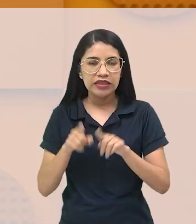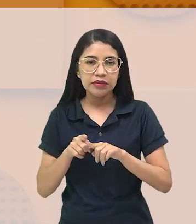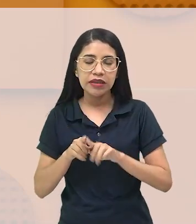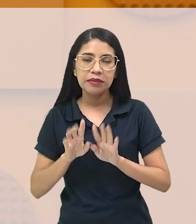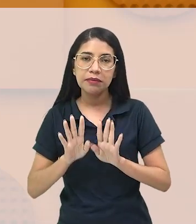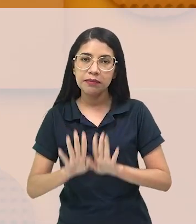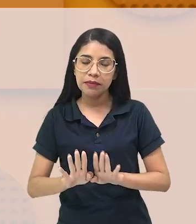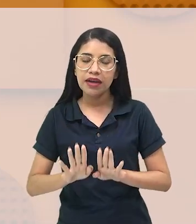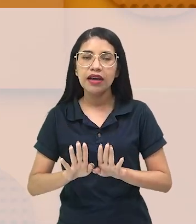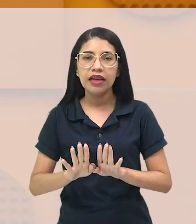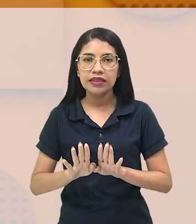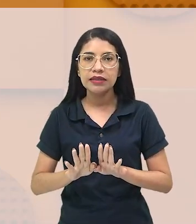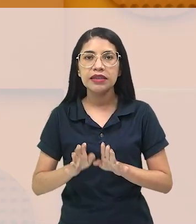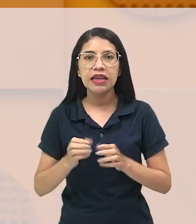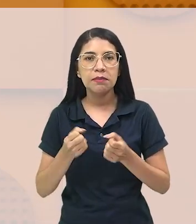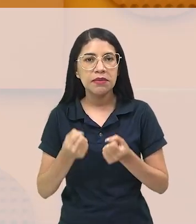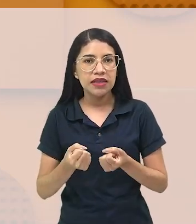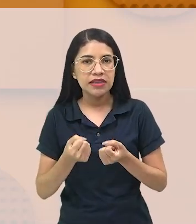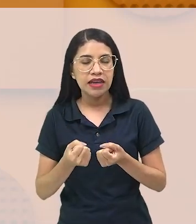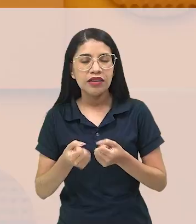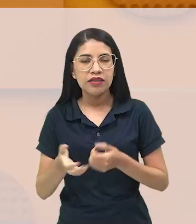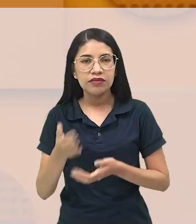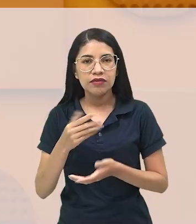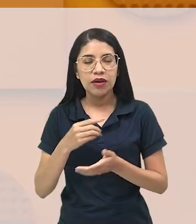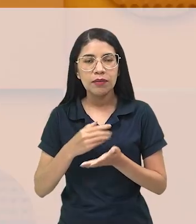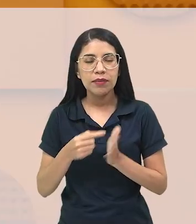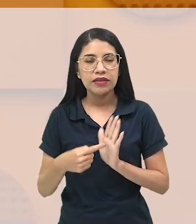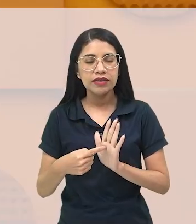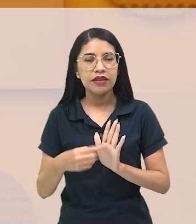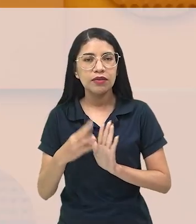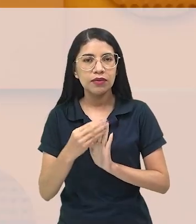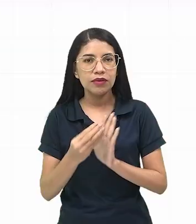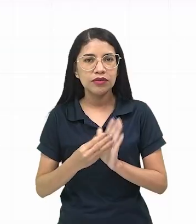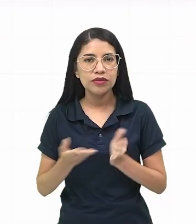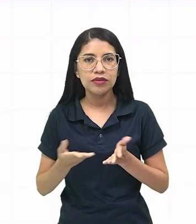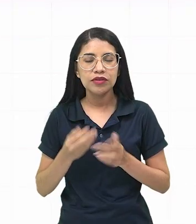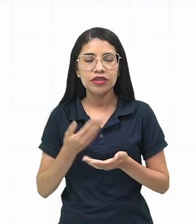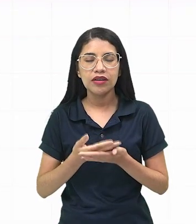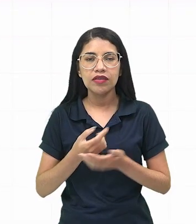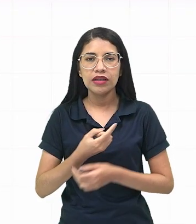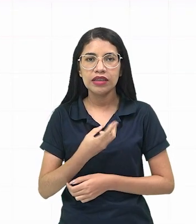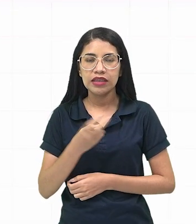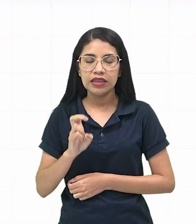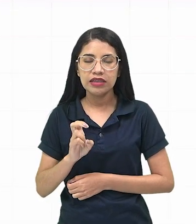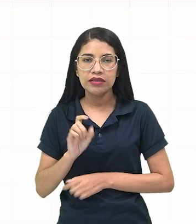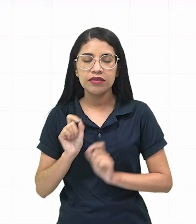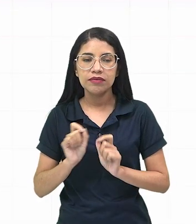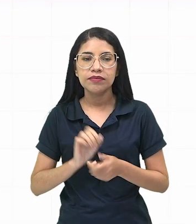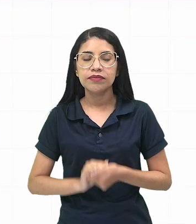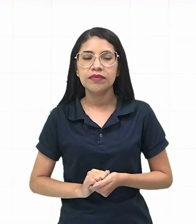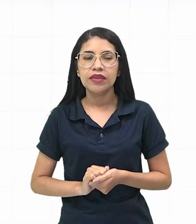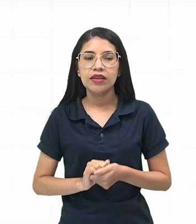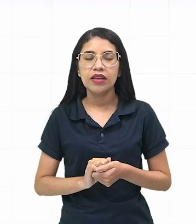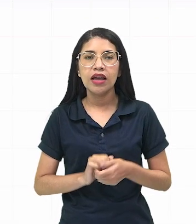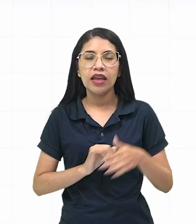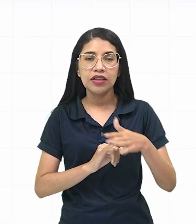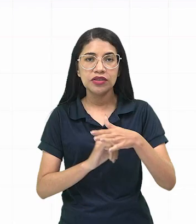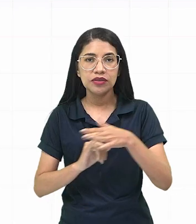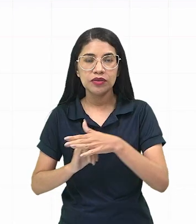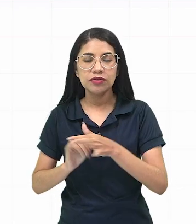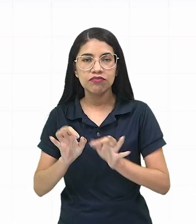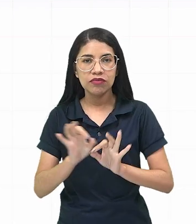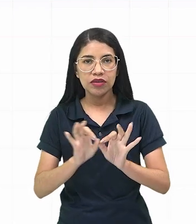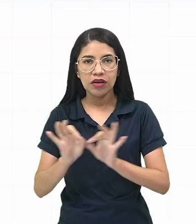que, mesmo assim, é pesado. Vamos lá para o nosso objeto de conhecimento da aula 15. Gente, corporações e